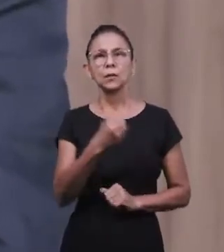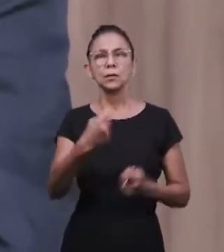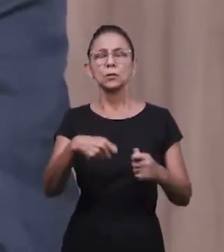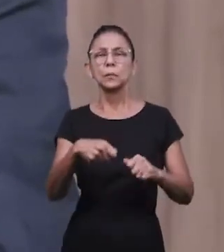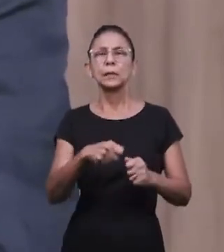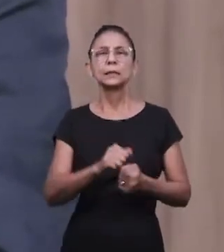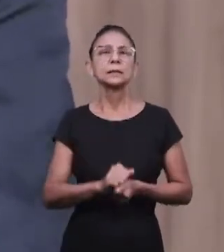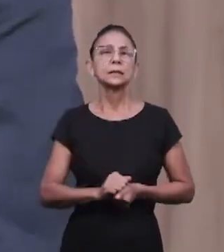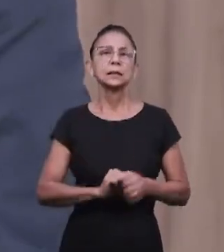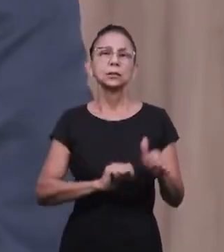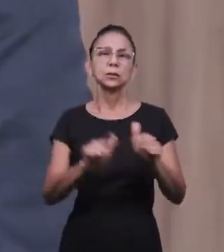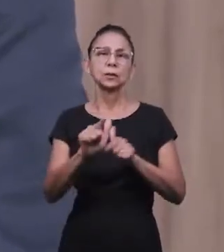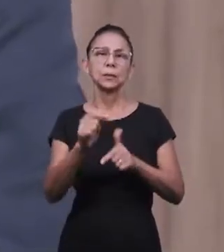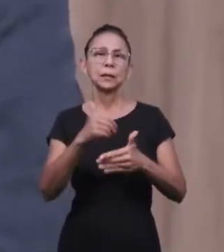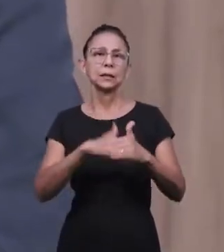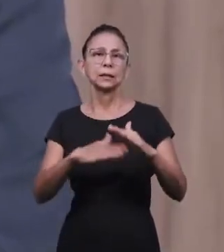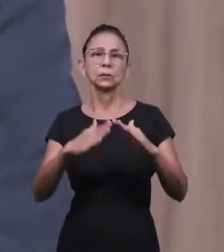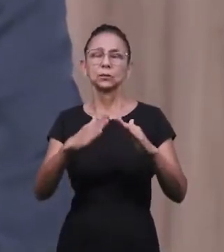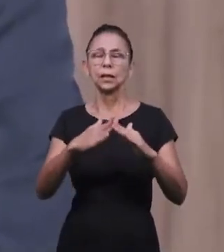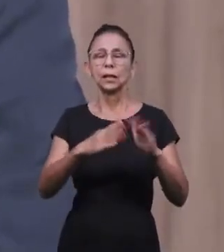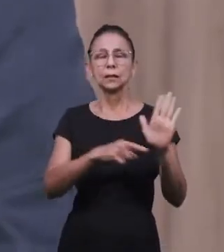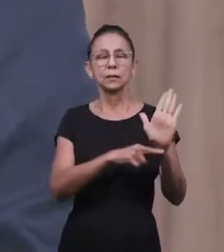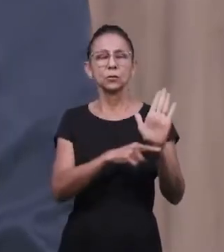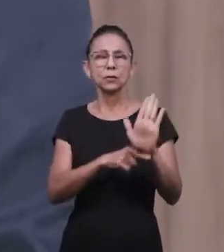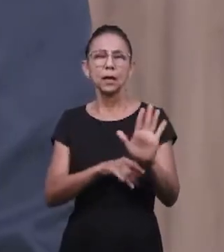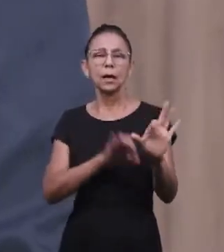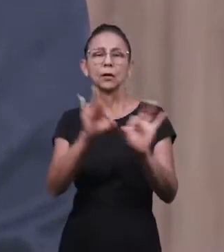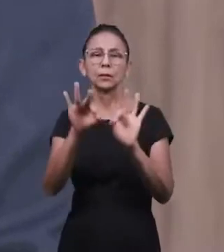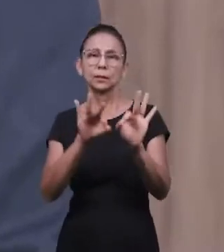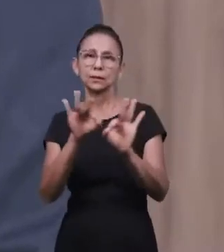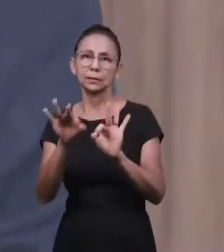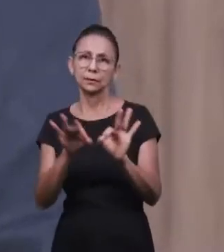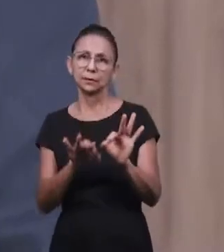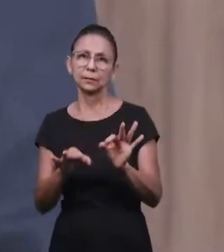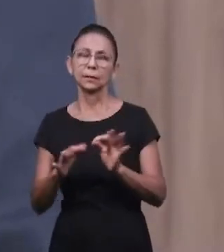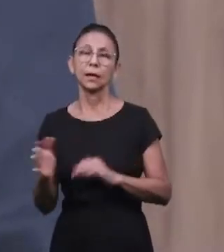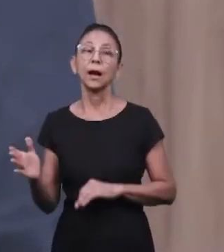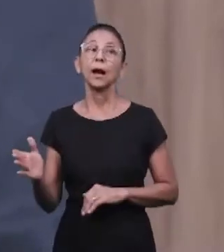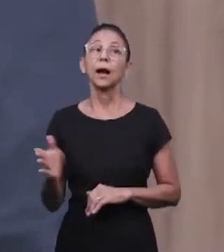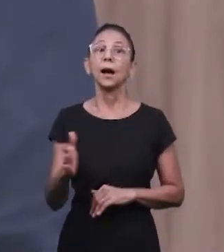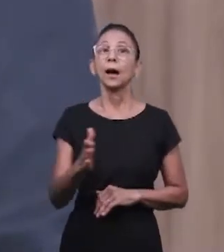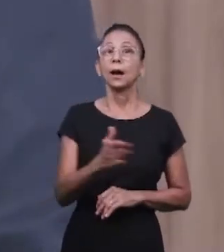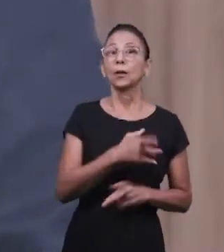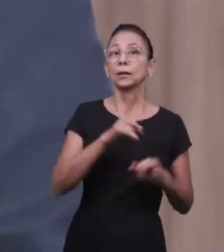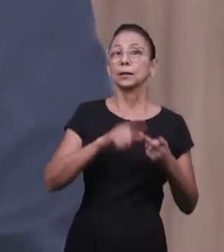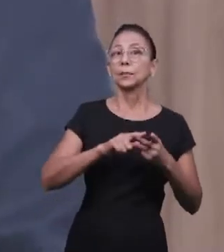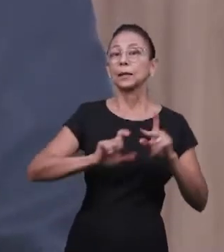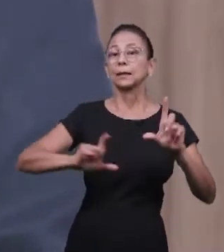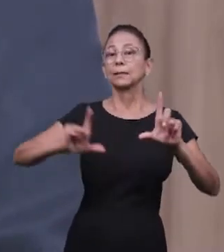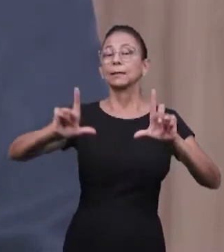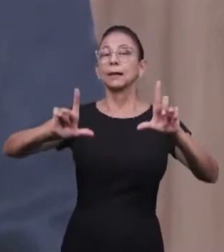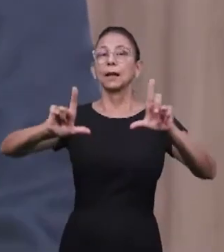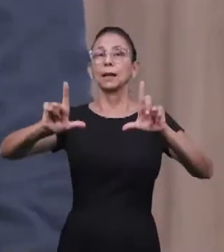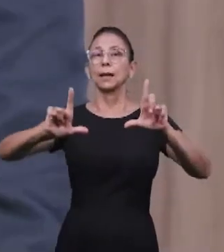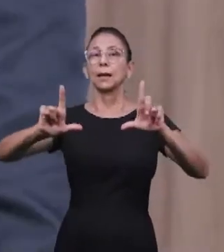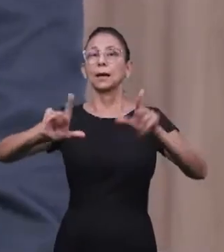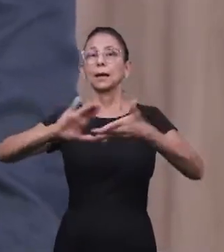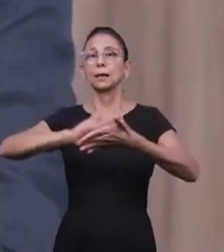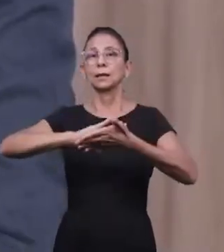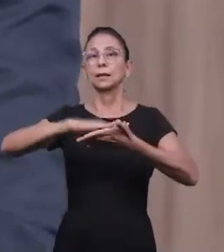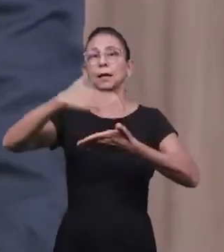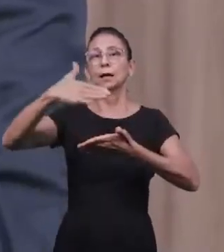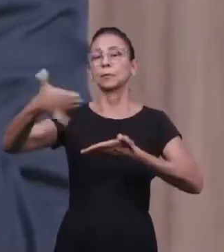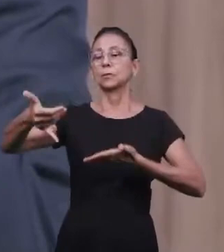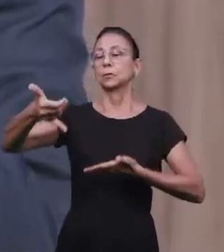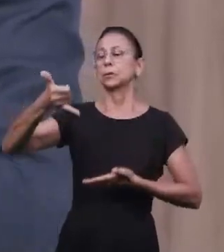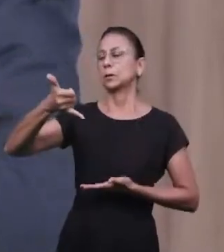tarefa para ele. Elas falaram isso aqui, achei importante. Agora, elas vão falar também sobre a questão de tela. Deixar ele com tela à